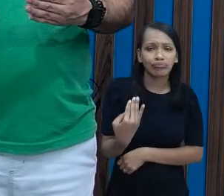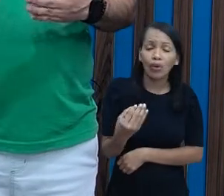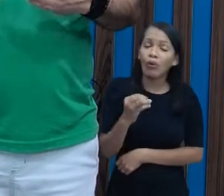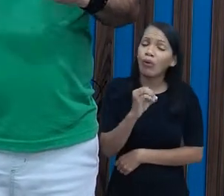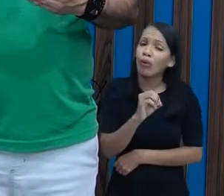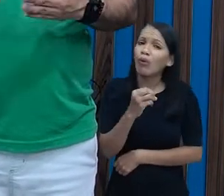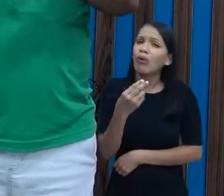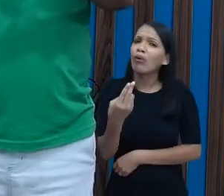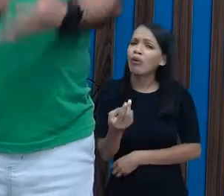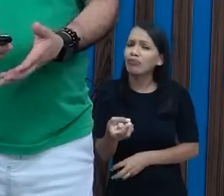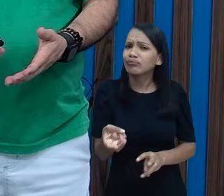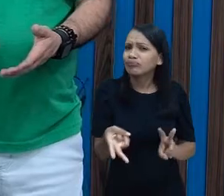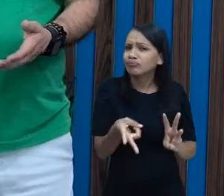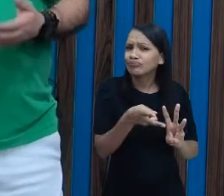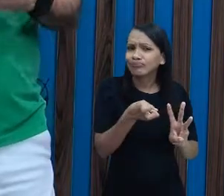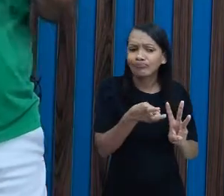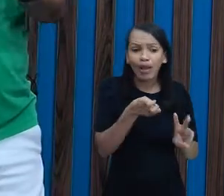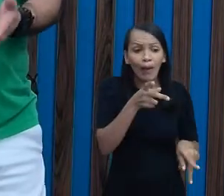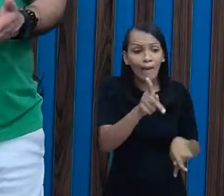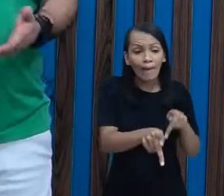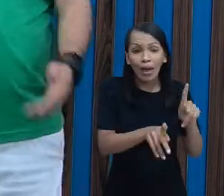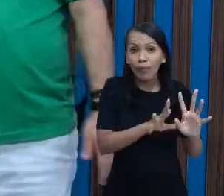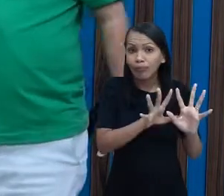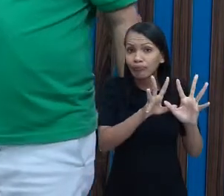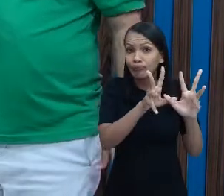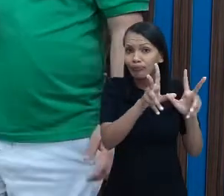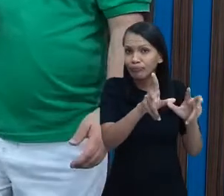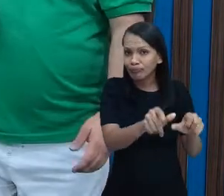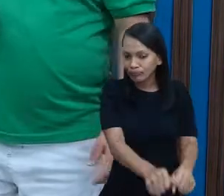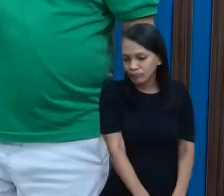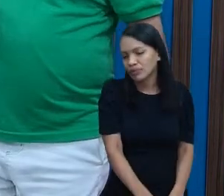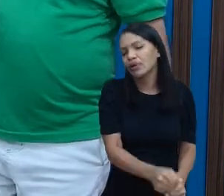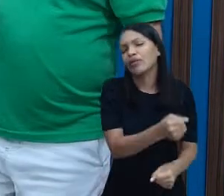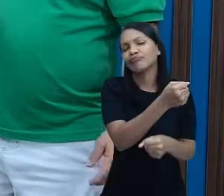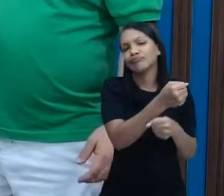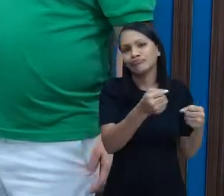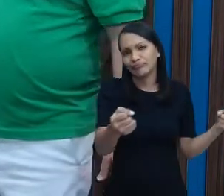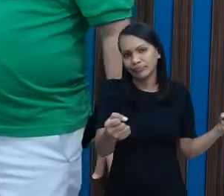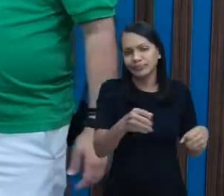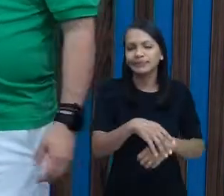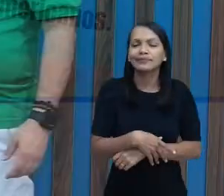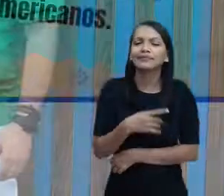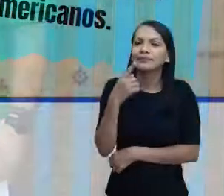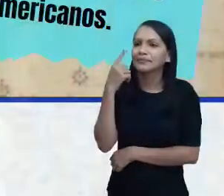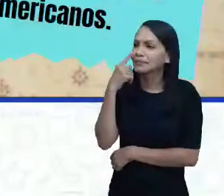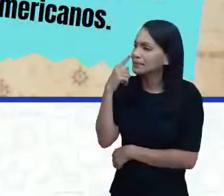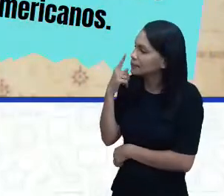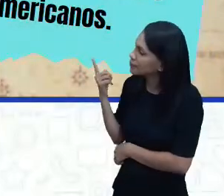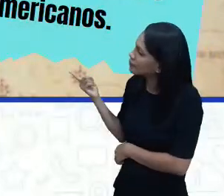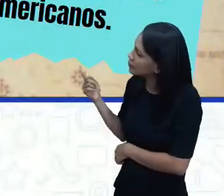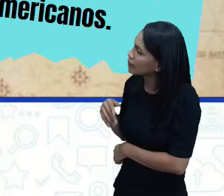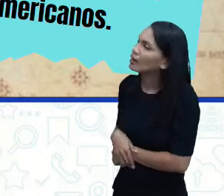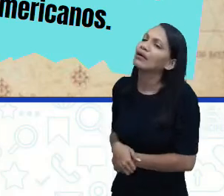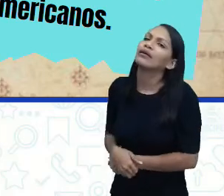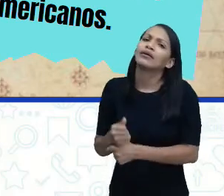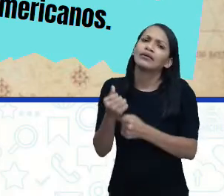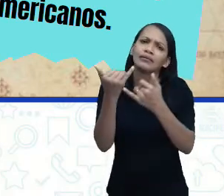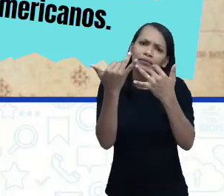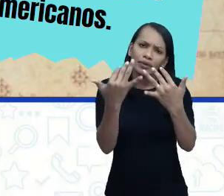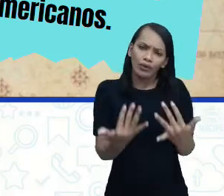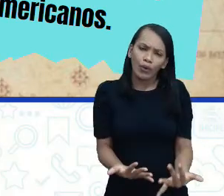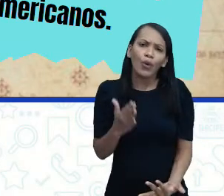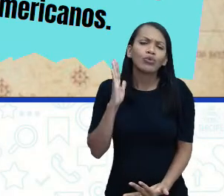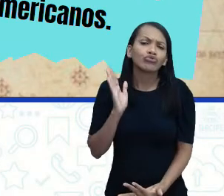tribos, povos inteiros, né, desses povos originários, ok? Então, veja, aqui ó, o que a gente acabou de falar.